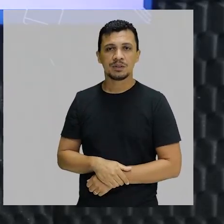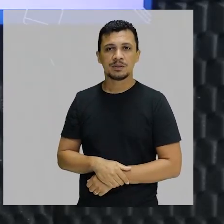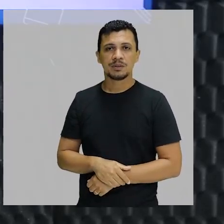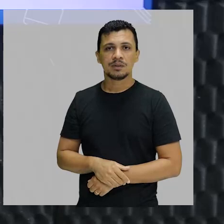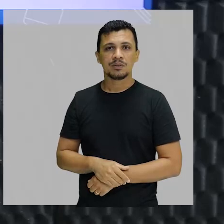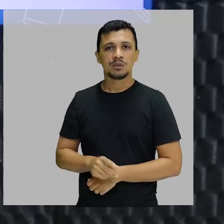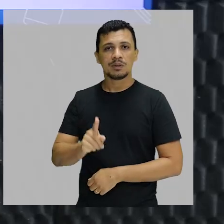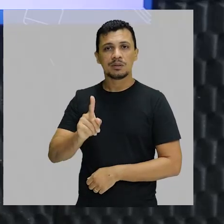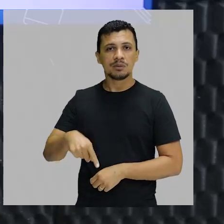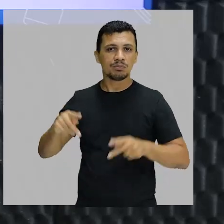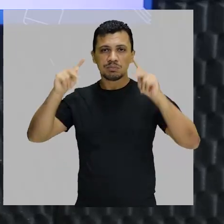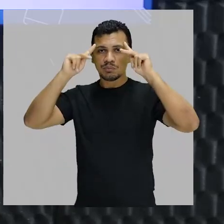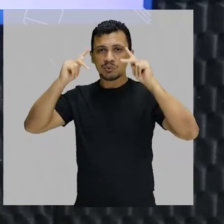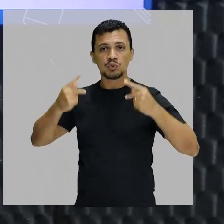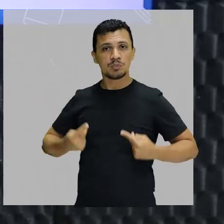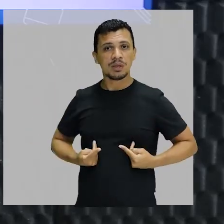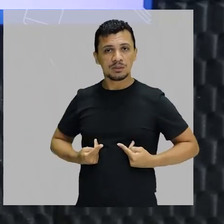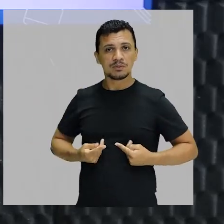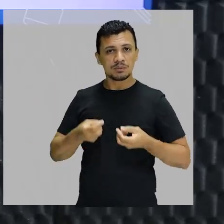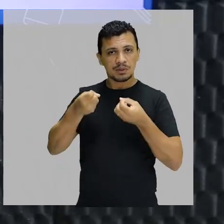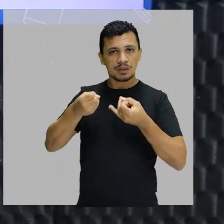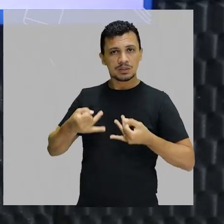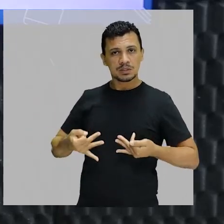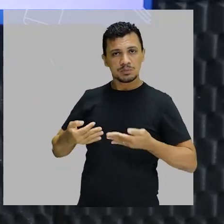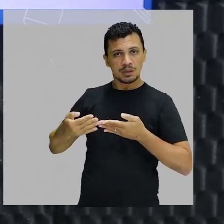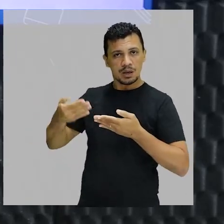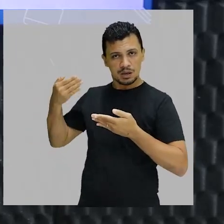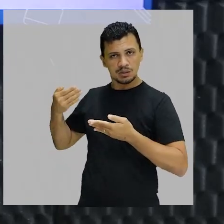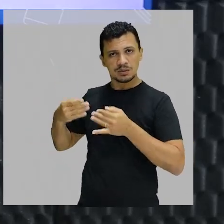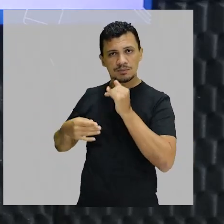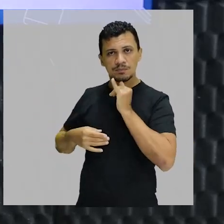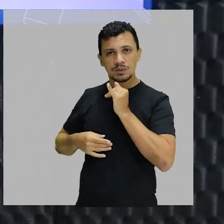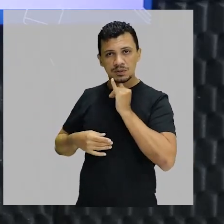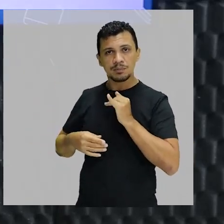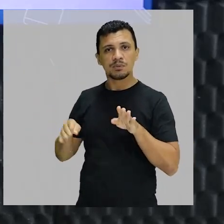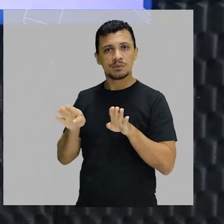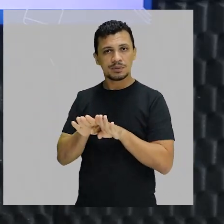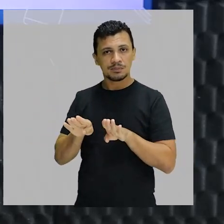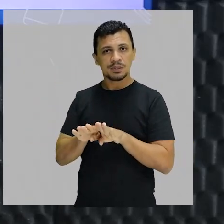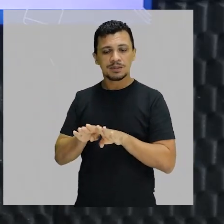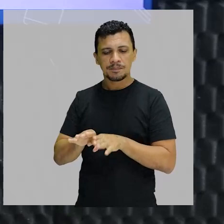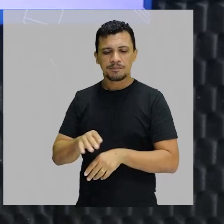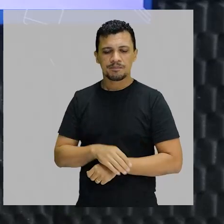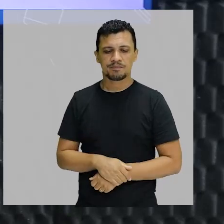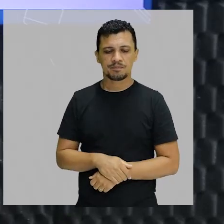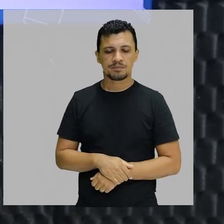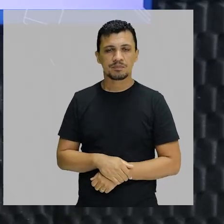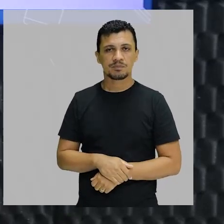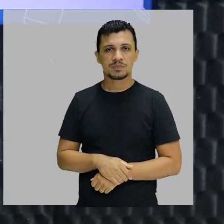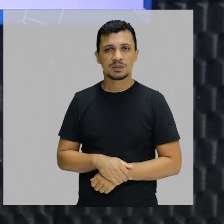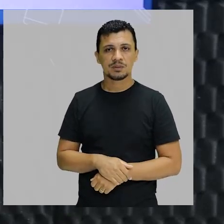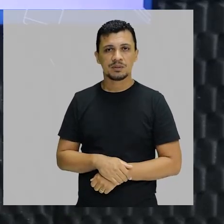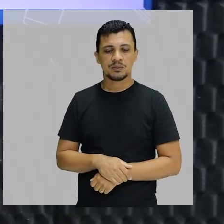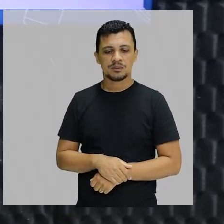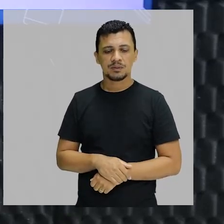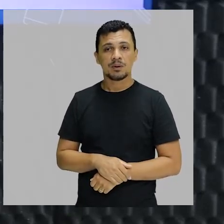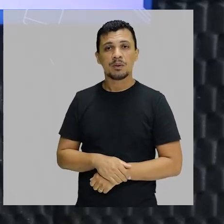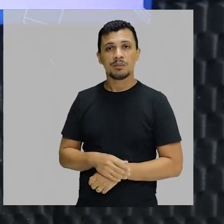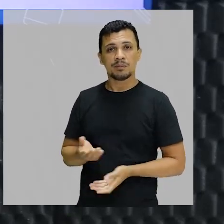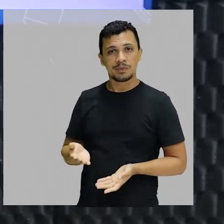ele ser humano, que eu falei ainda há pouco, lá no exemplo, entra também aqui, né? Las personas,